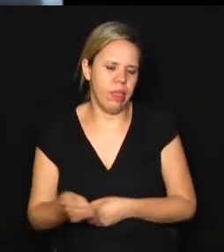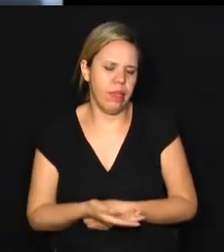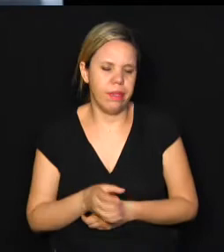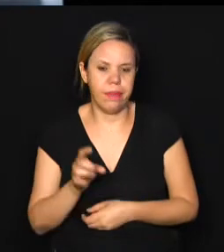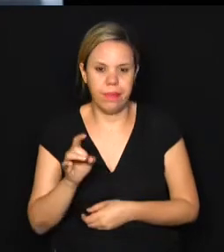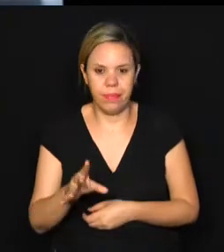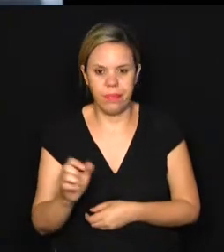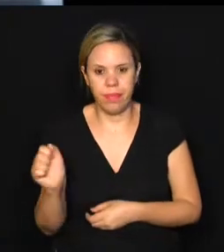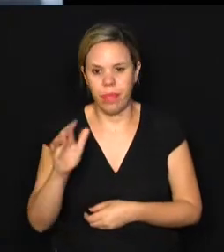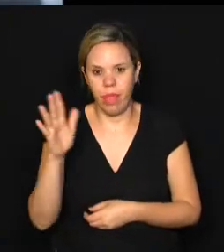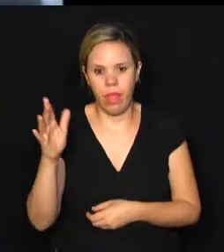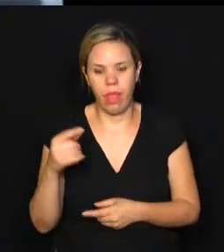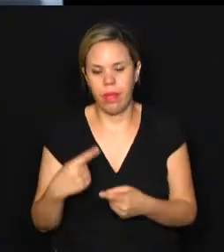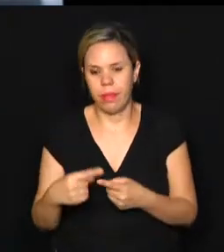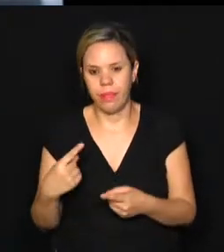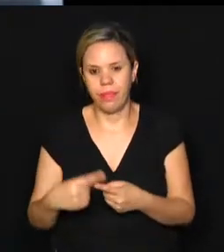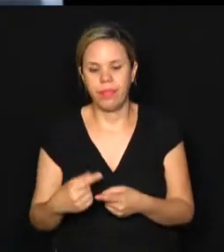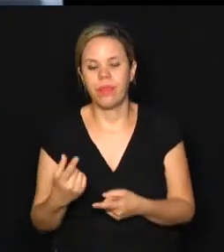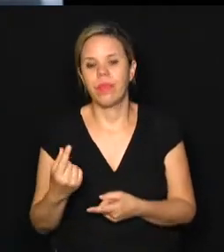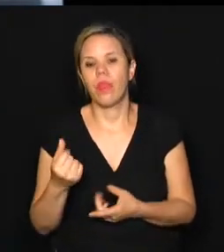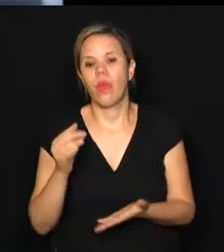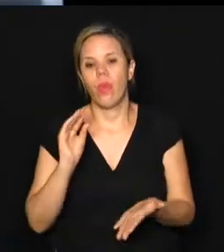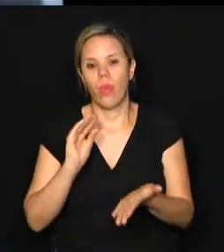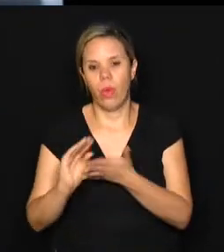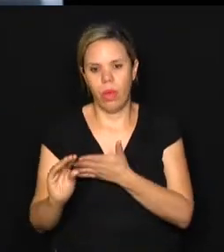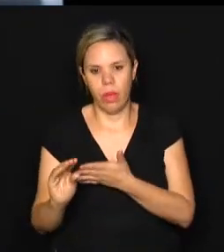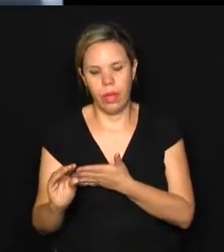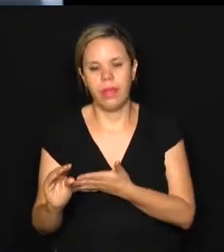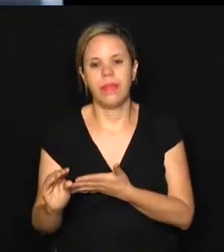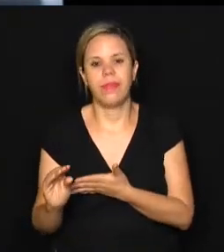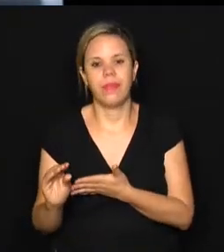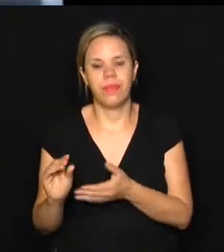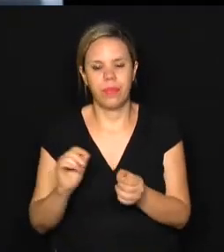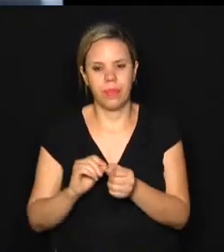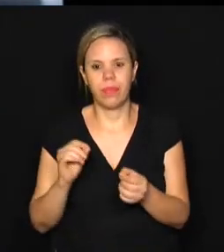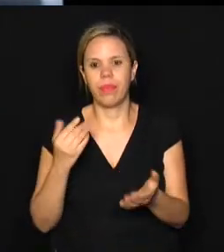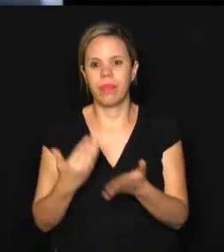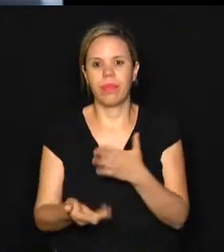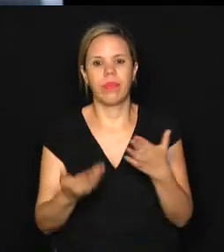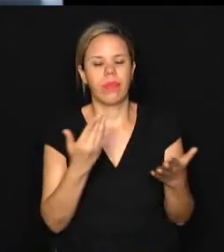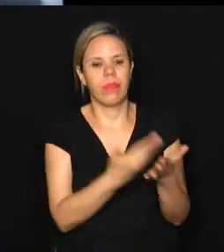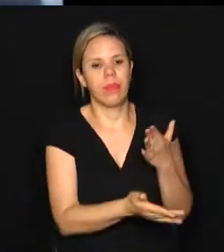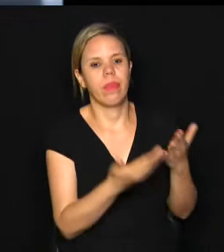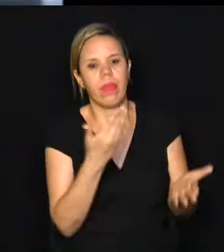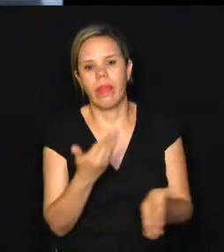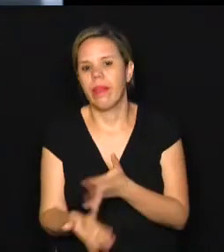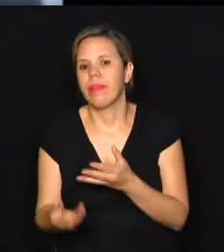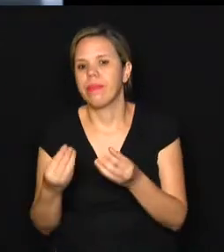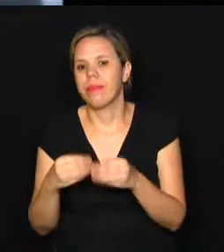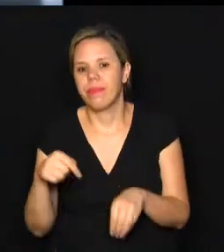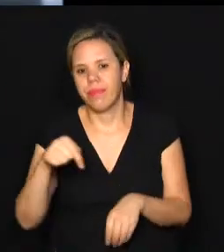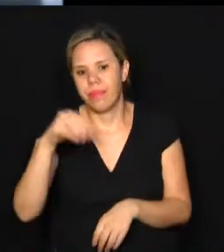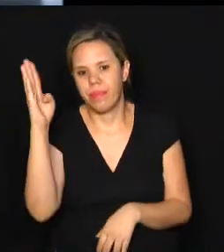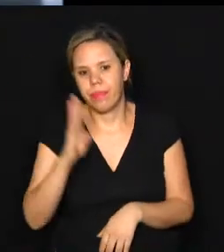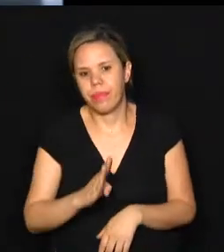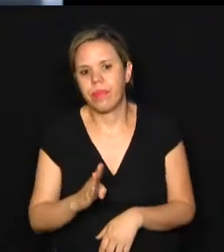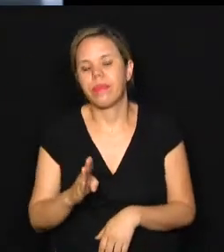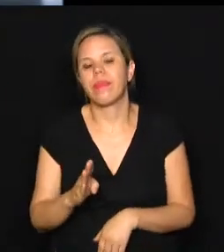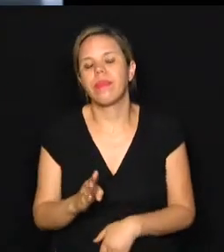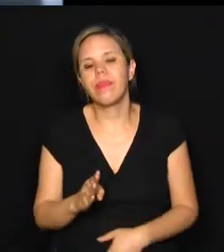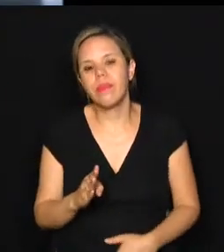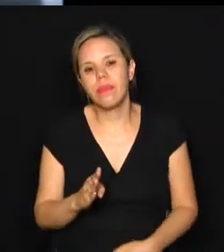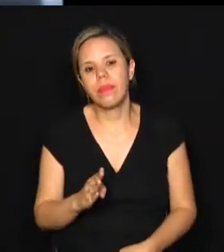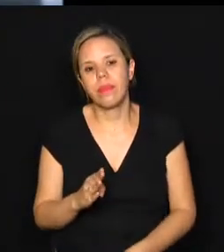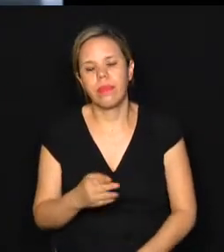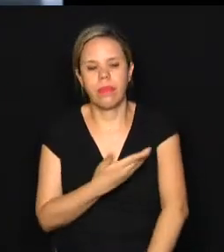caro porque não se coloca o custo daquilo que está se perdendo. Nós aqui no Brasil temos essa